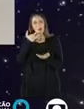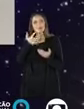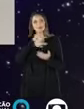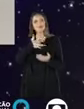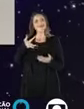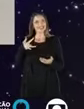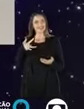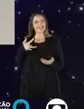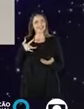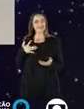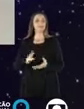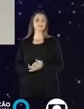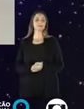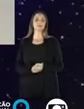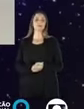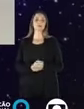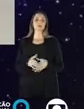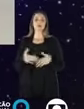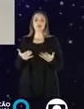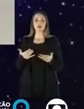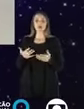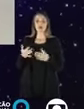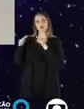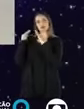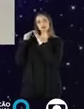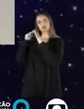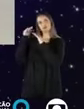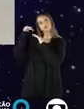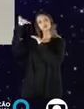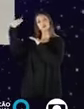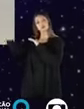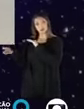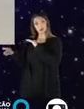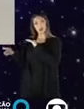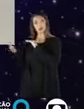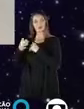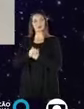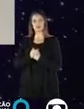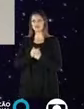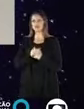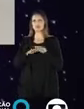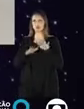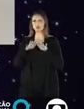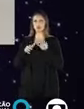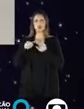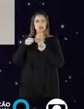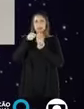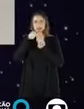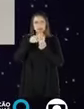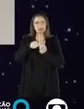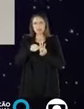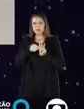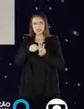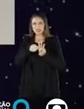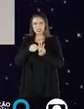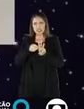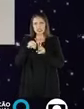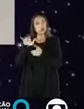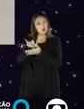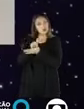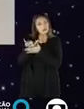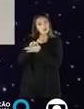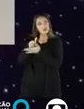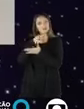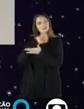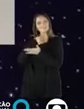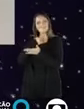E aí, eu fui morar fora, já estava uns 3 meses assim em Nova York, com